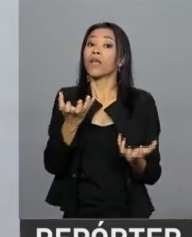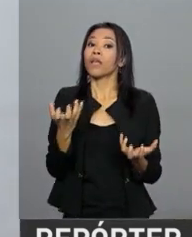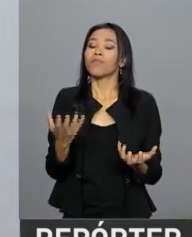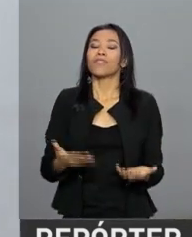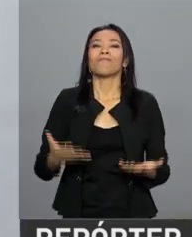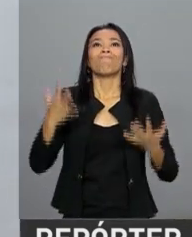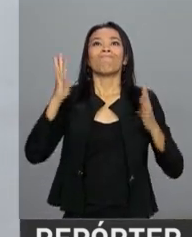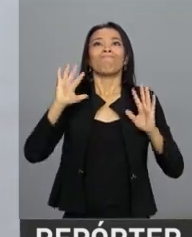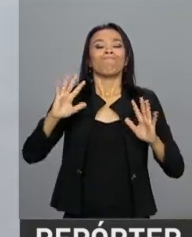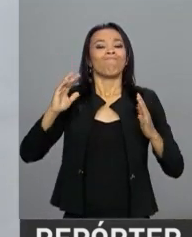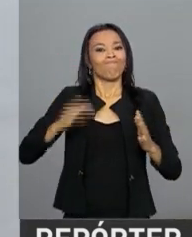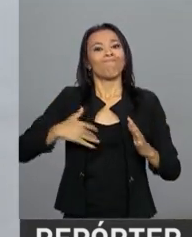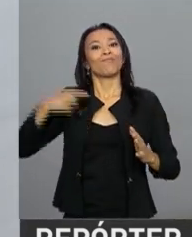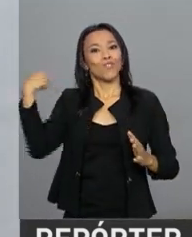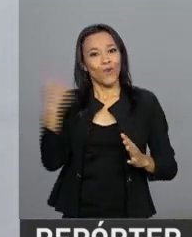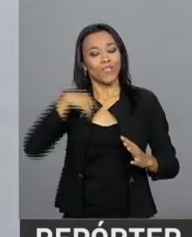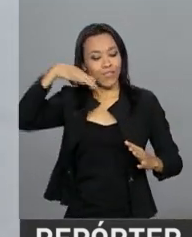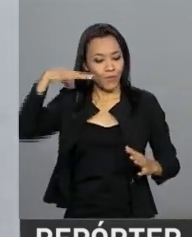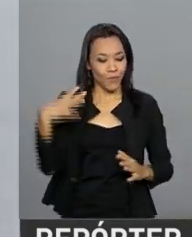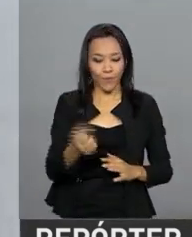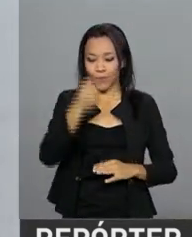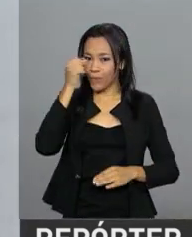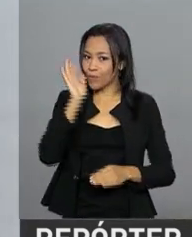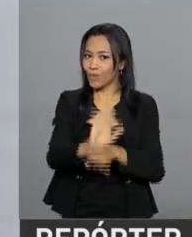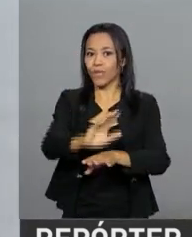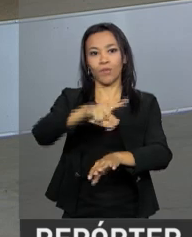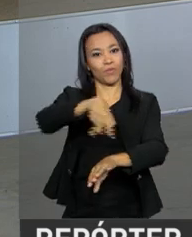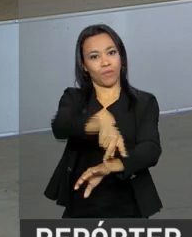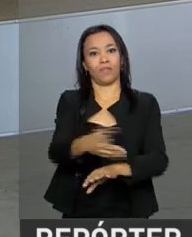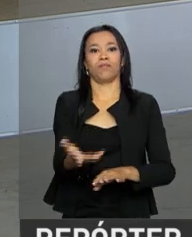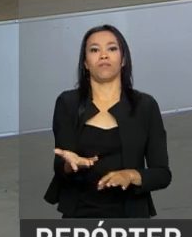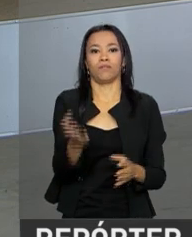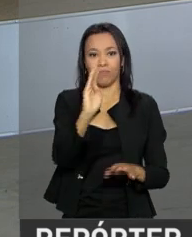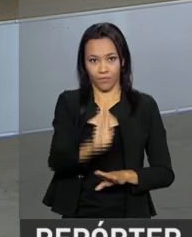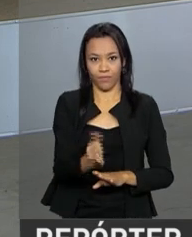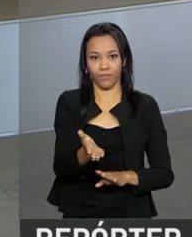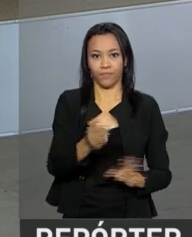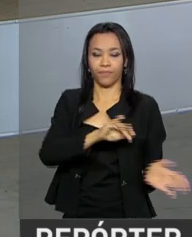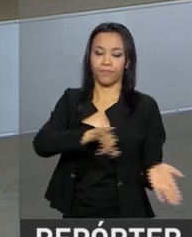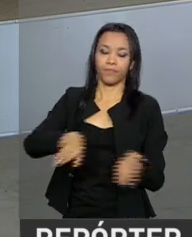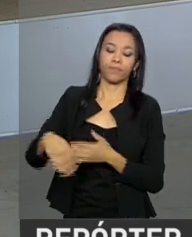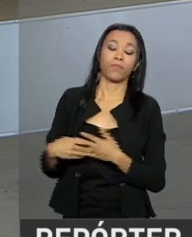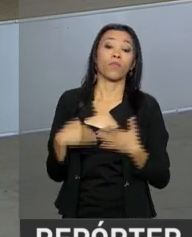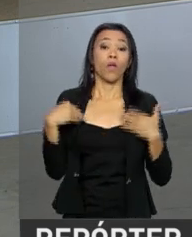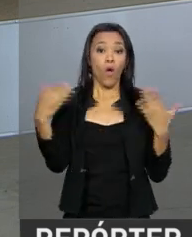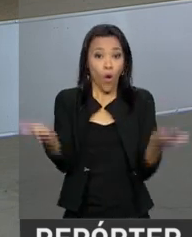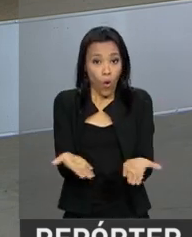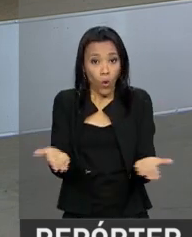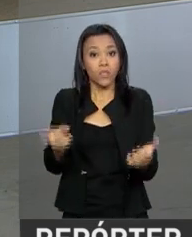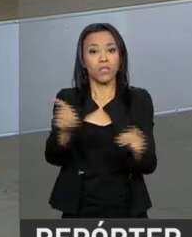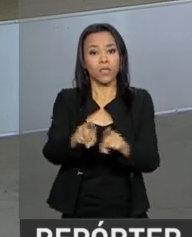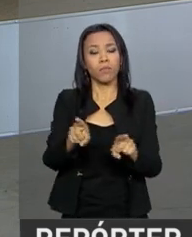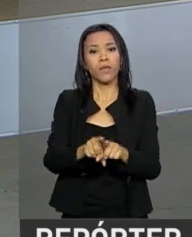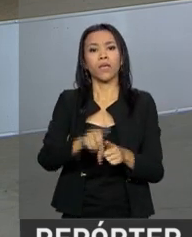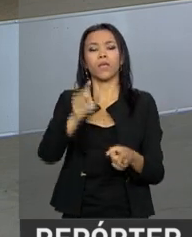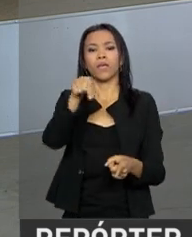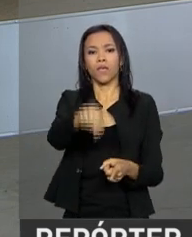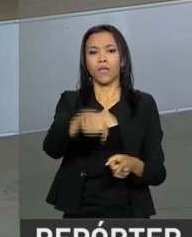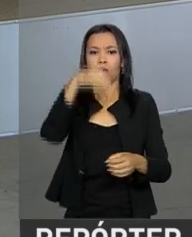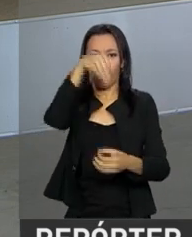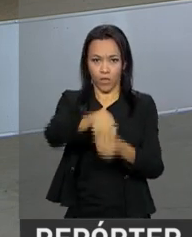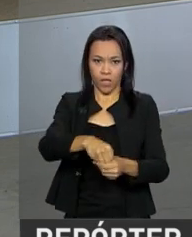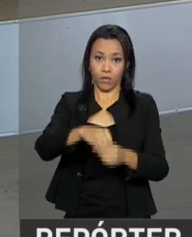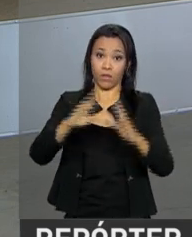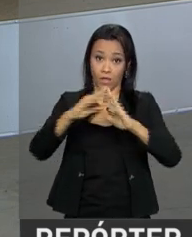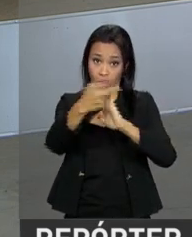mãos e dizer: salvamos o Brasil. E hoje, também no Palácio da Alvorada, o presidente